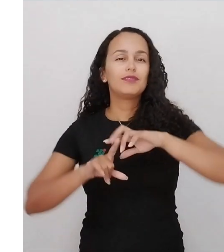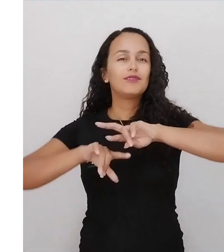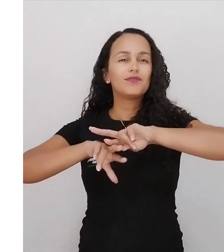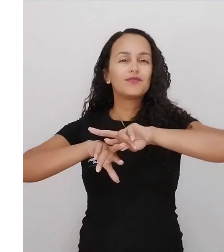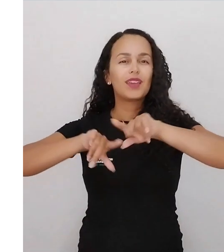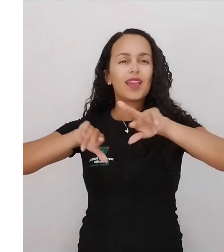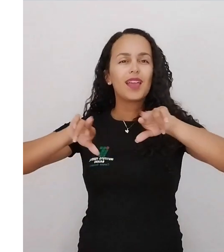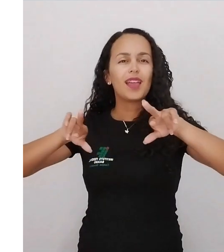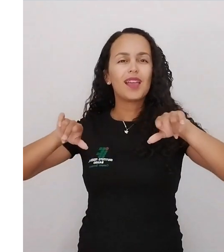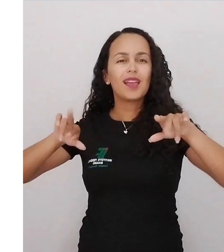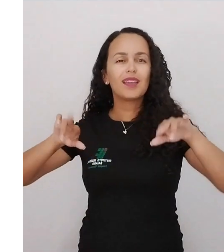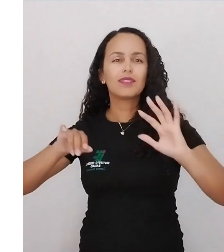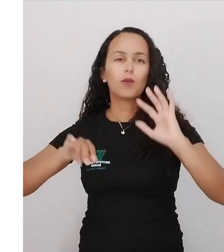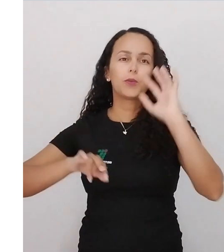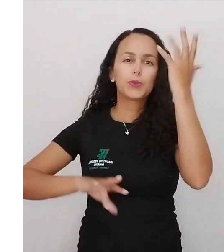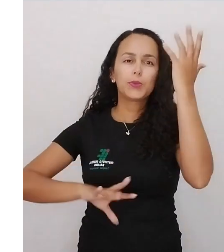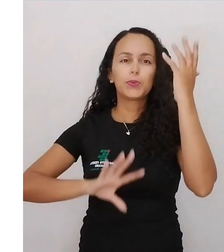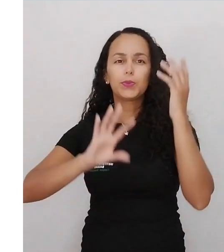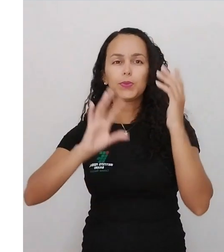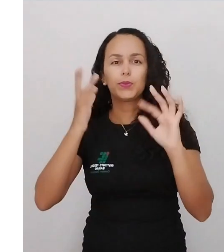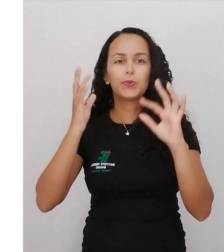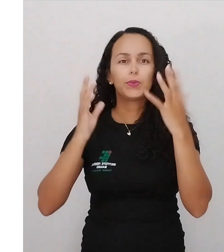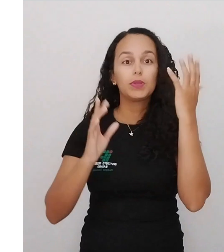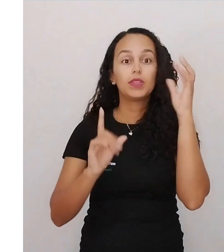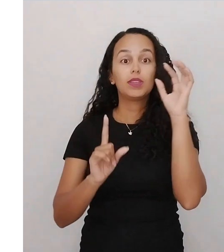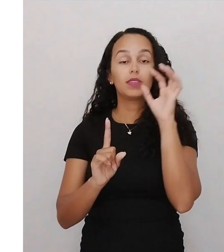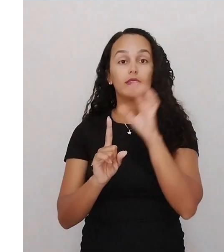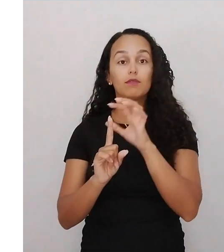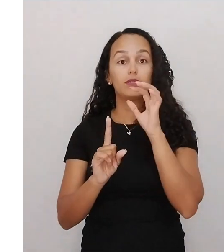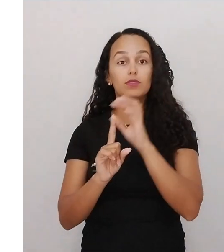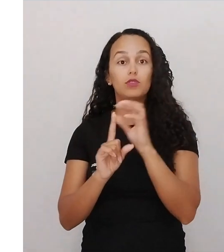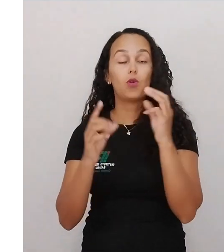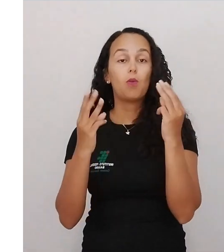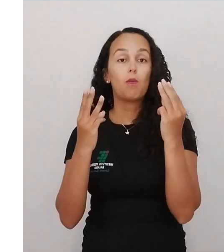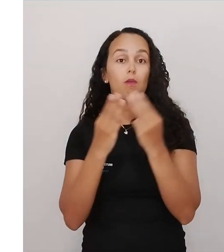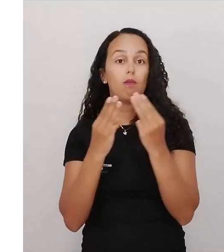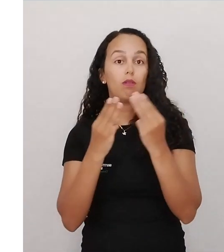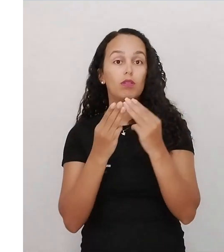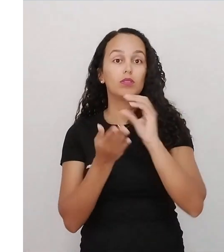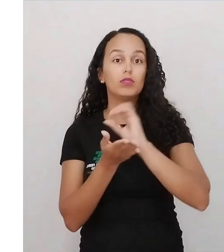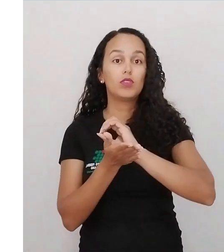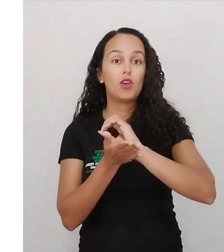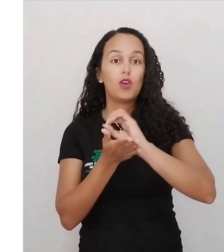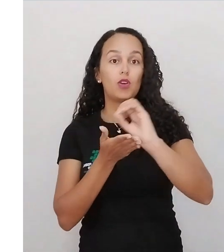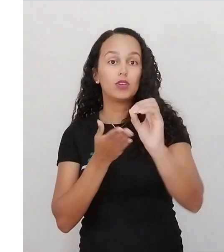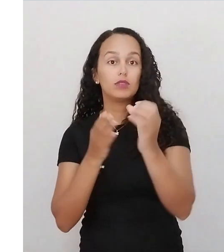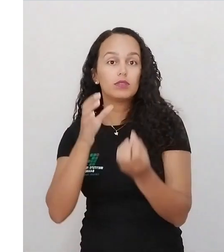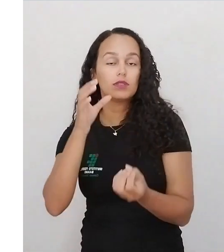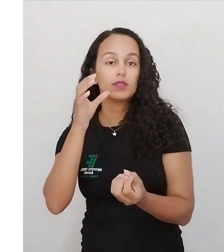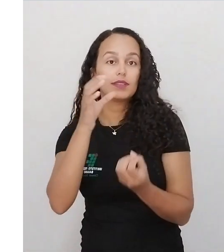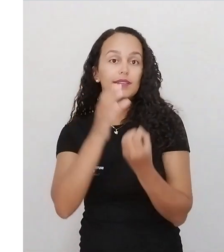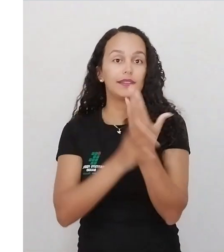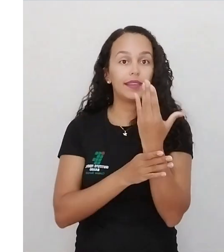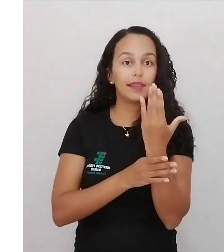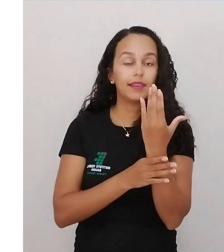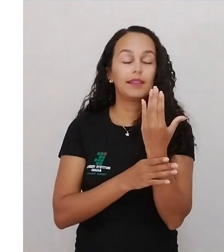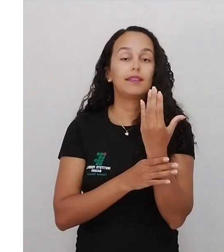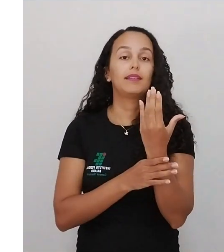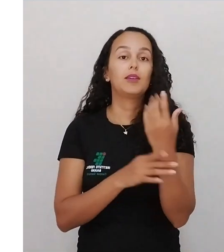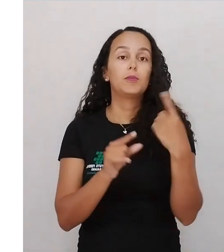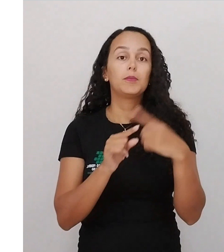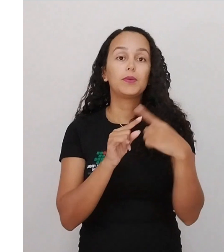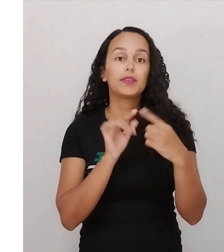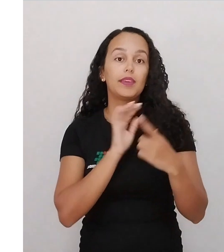haviam favorecido o surgimento de moléculas orgânicas a partir de substâncias